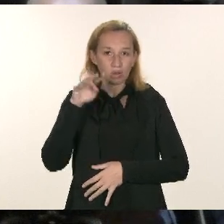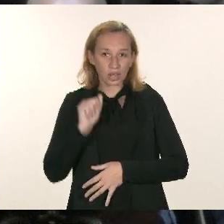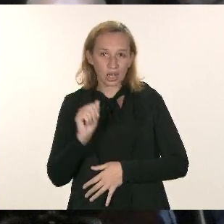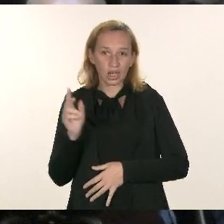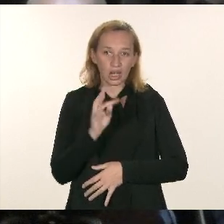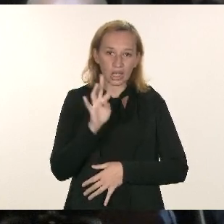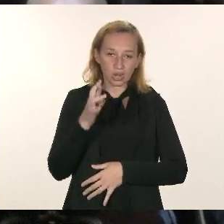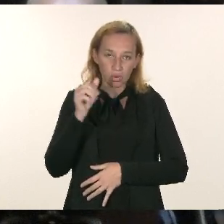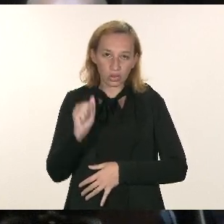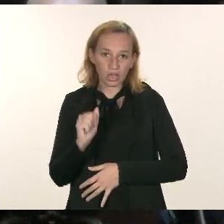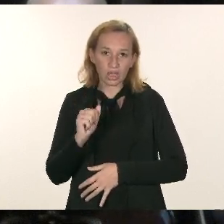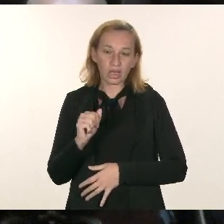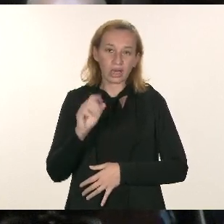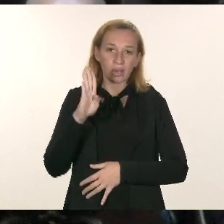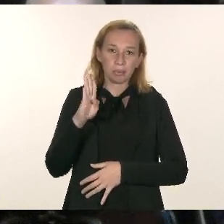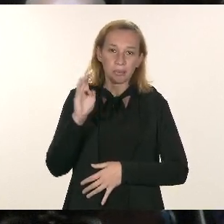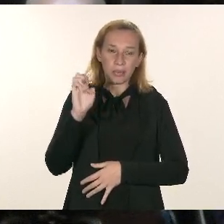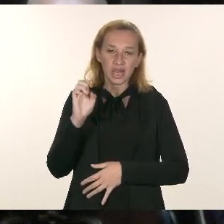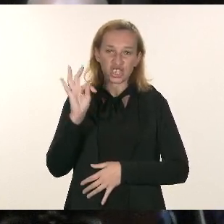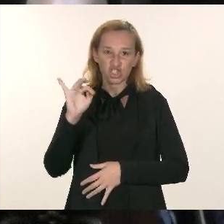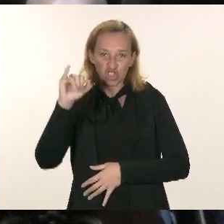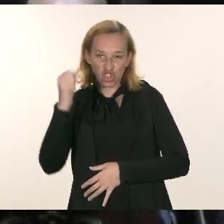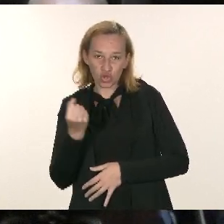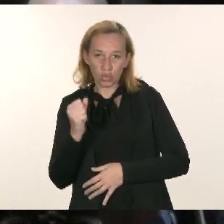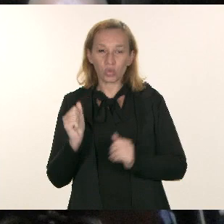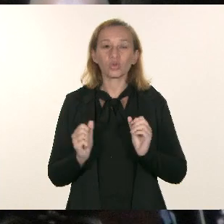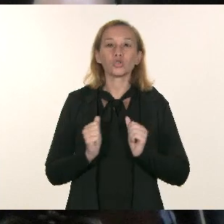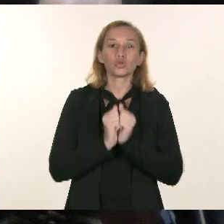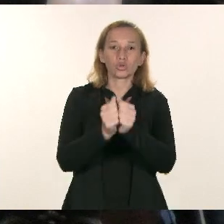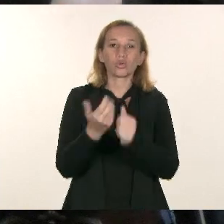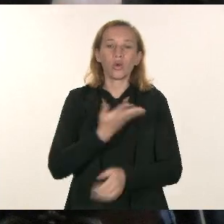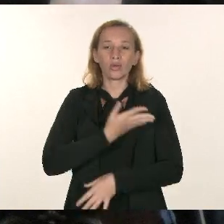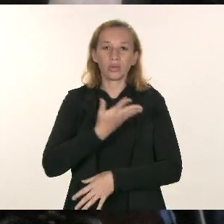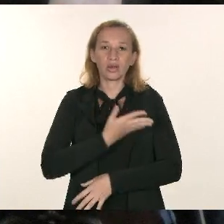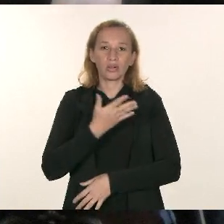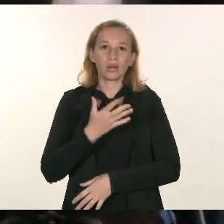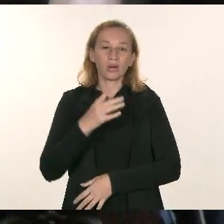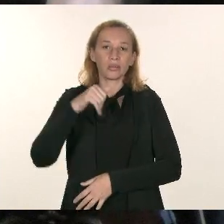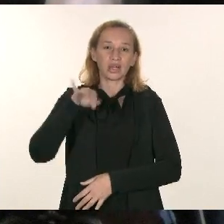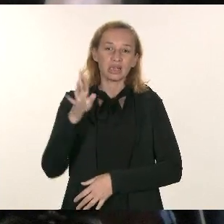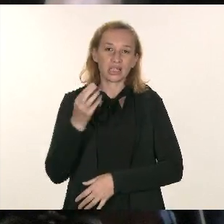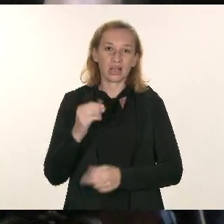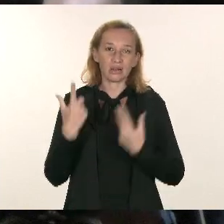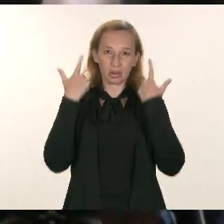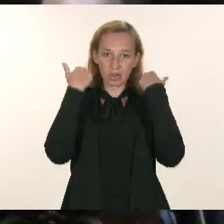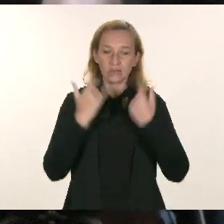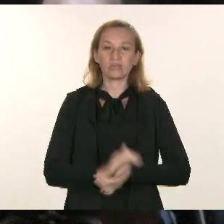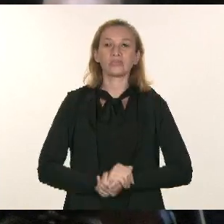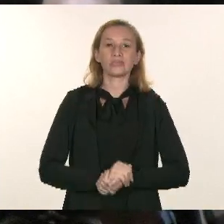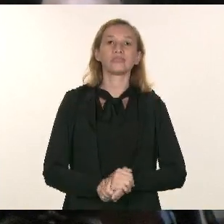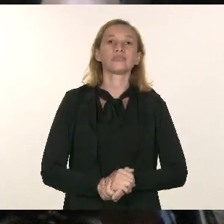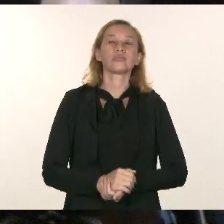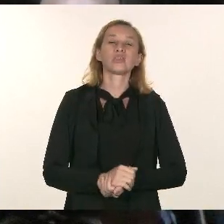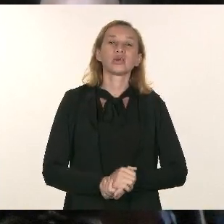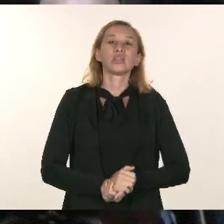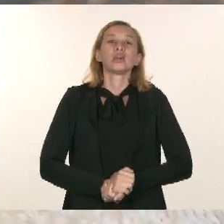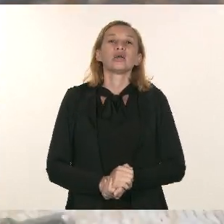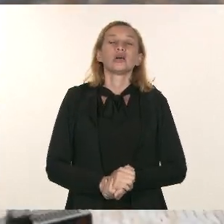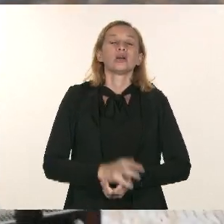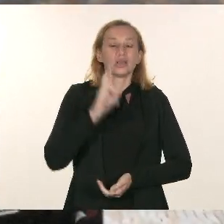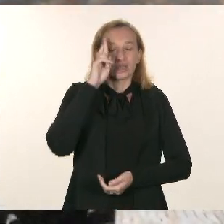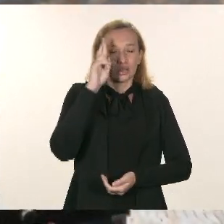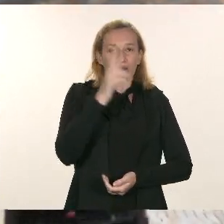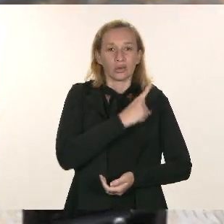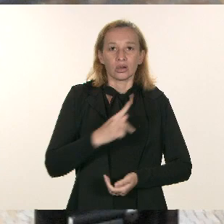Albertas, acompanhado do nosso amigo Marcelo Cabeleireiro. Seja bem-vindo, Betinho. Deputado Rubens, por favor. Senhor